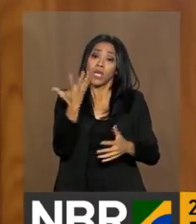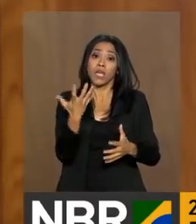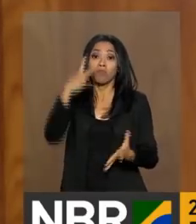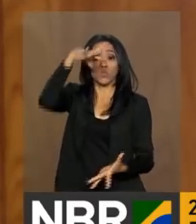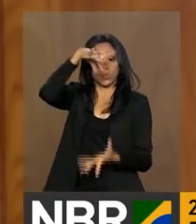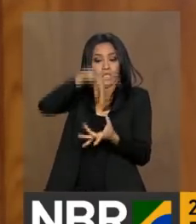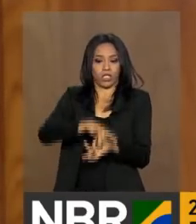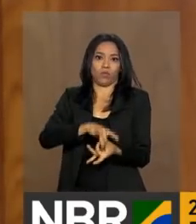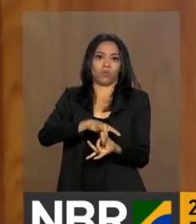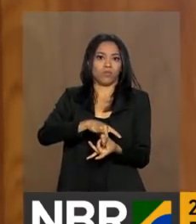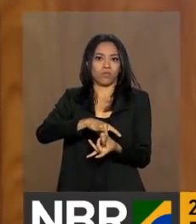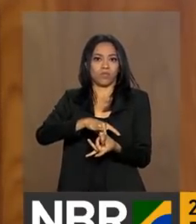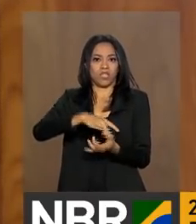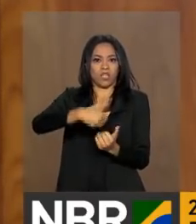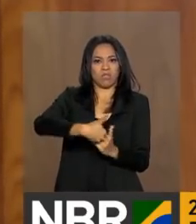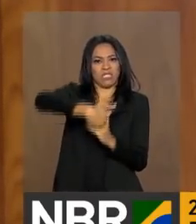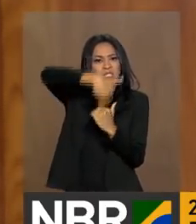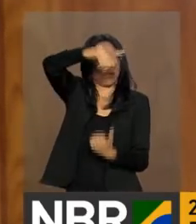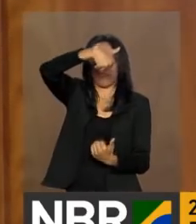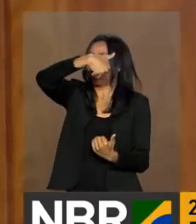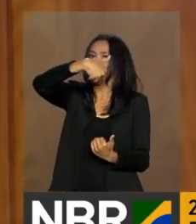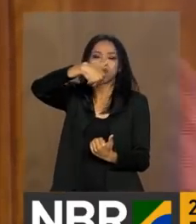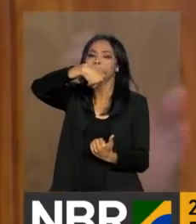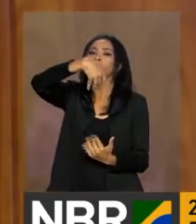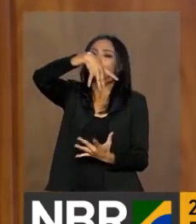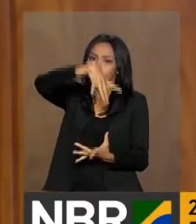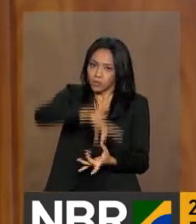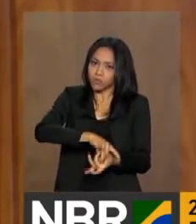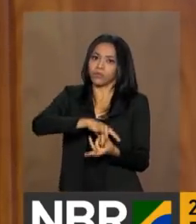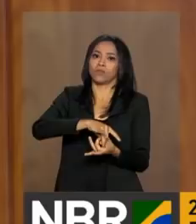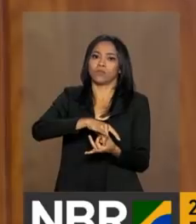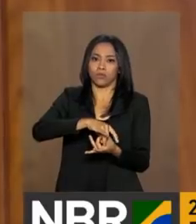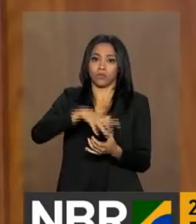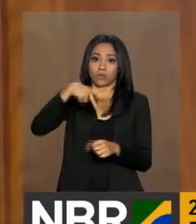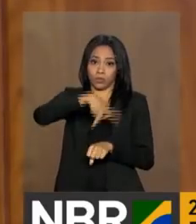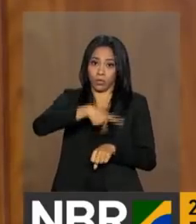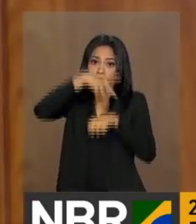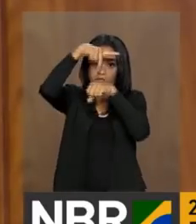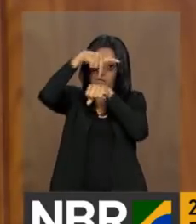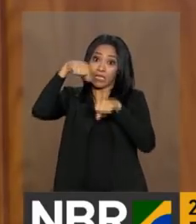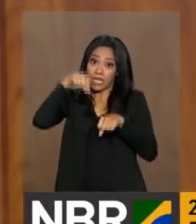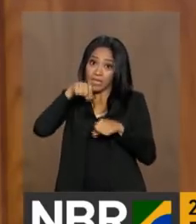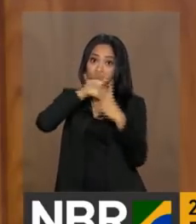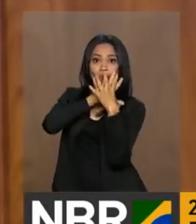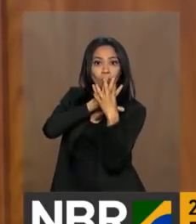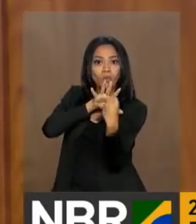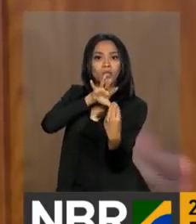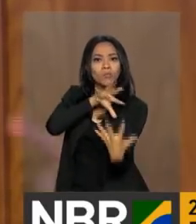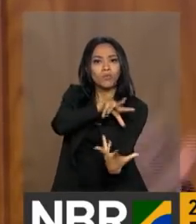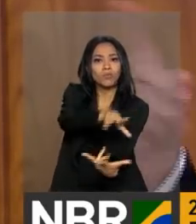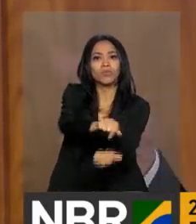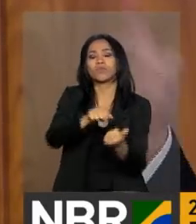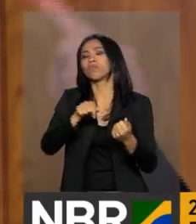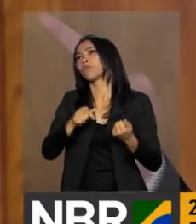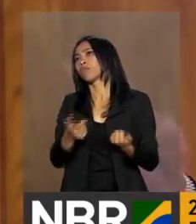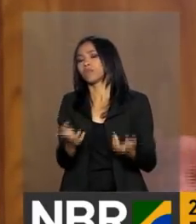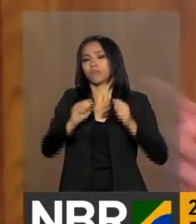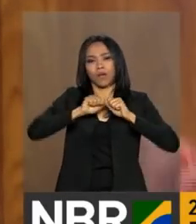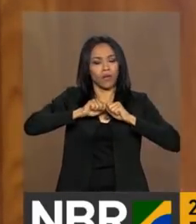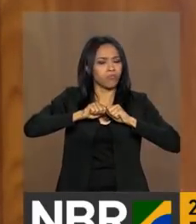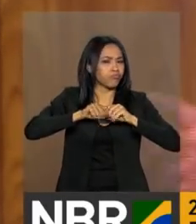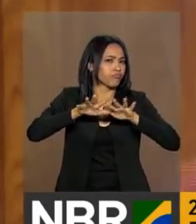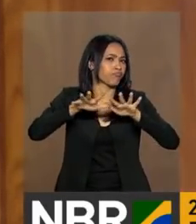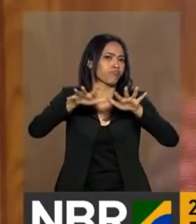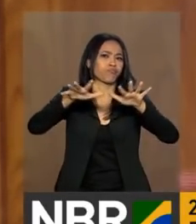unidos e não separados. Aliás, se derem este exemplo ao mundo, certa e seguramente isso terá repercussões em